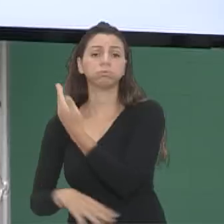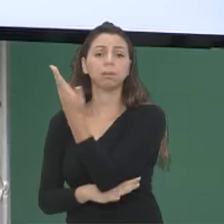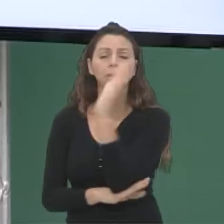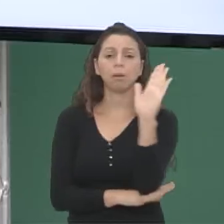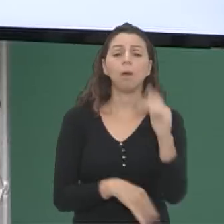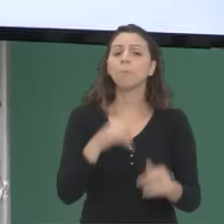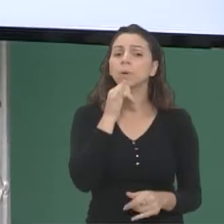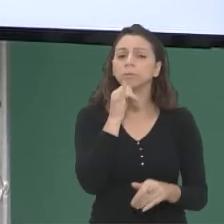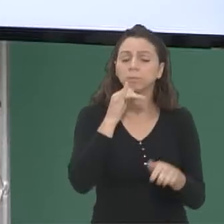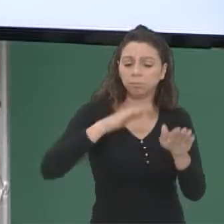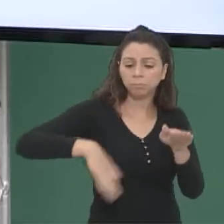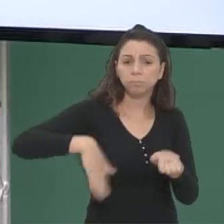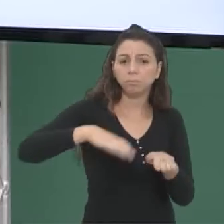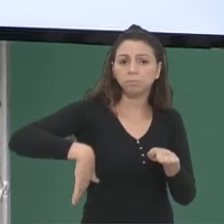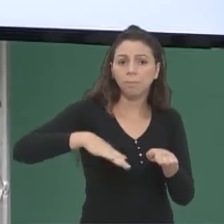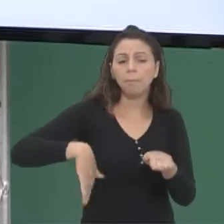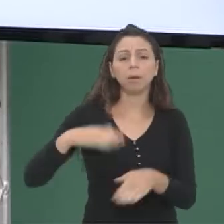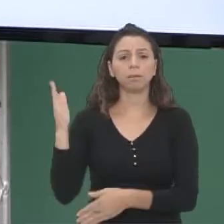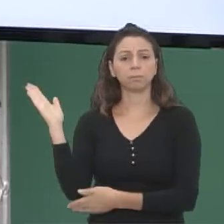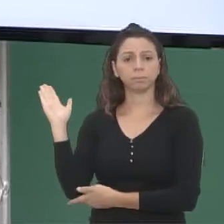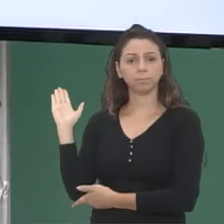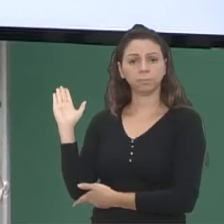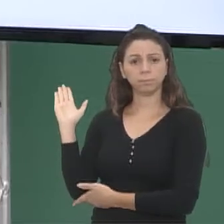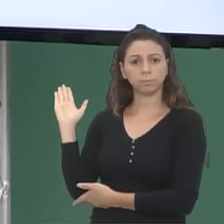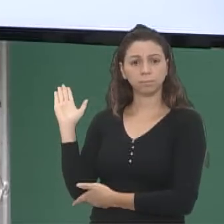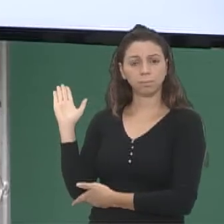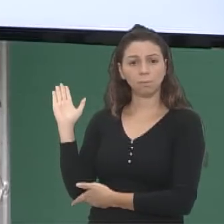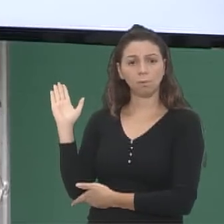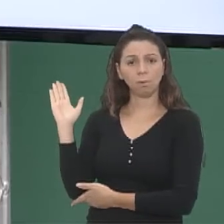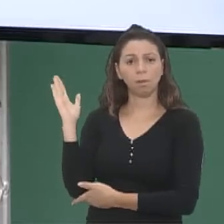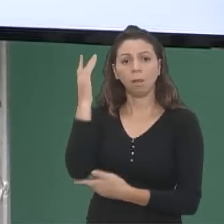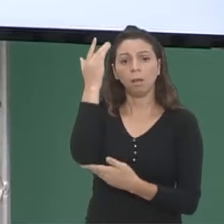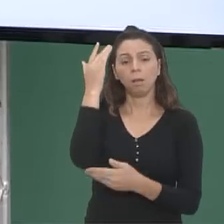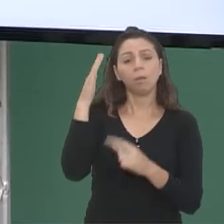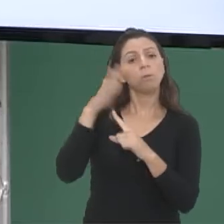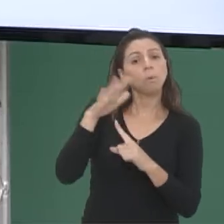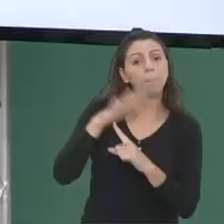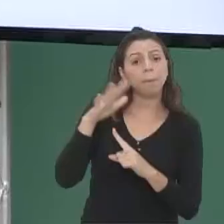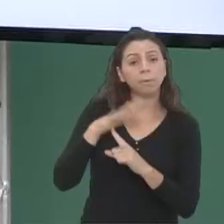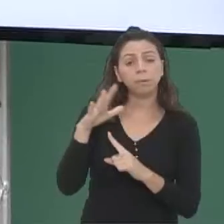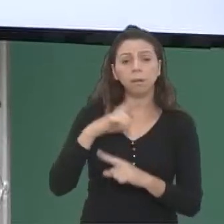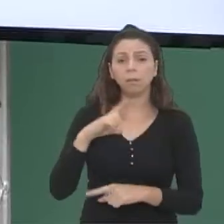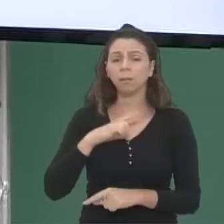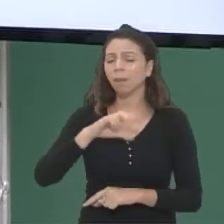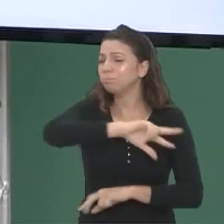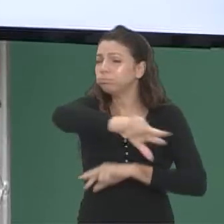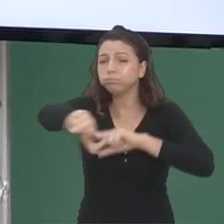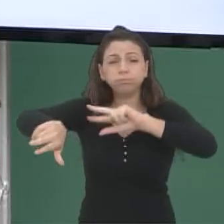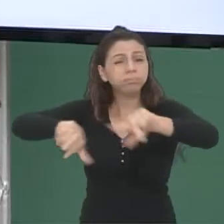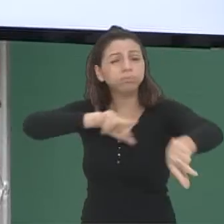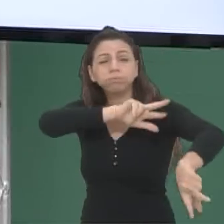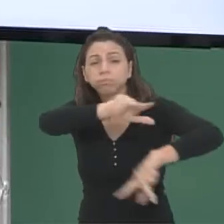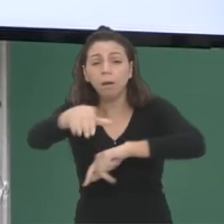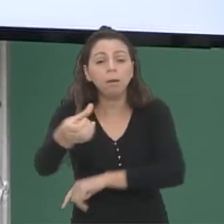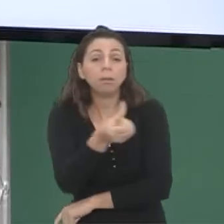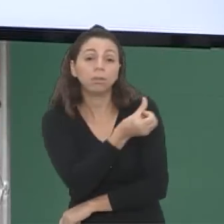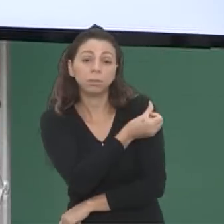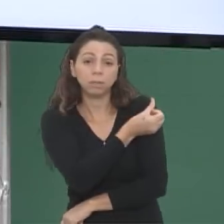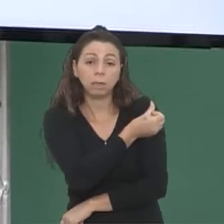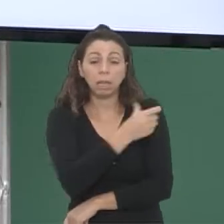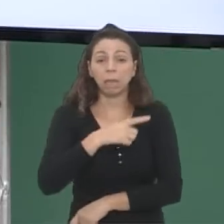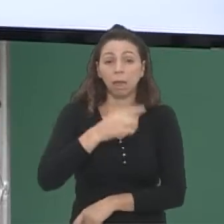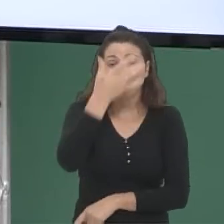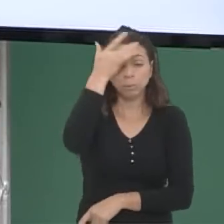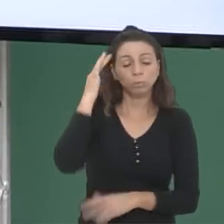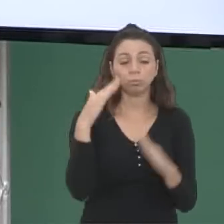para a praia? A gente tem no Paraná uma infinidade de estudantes do 6º ano como você. Tem aqueles que moram no litoral, tem aqueles